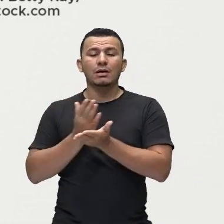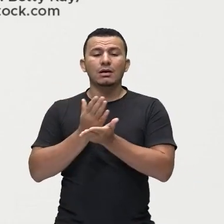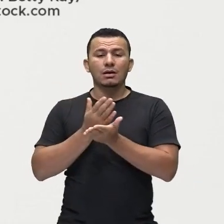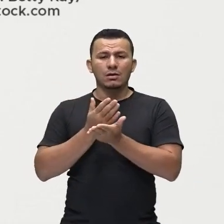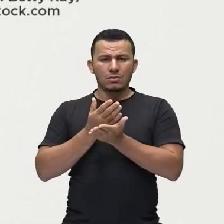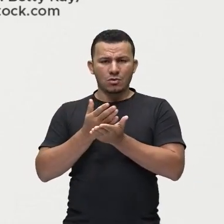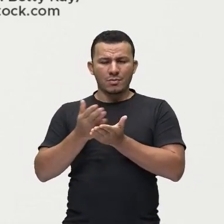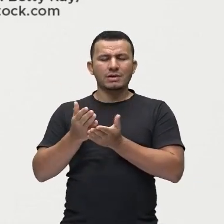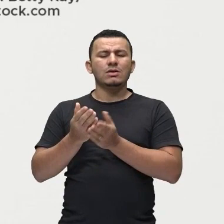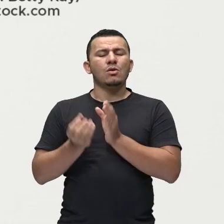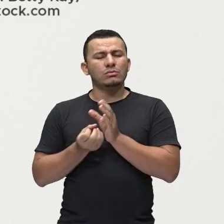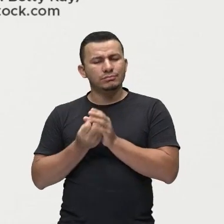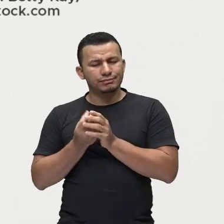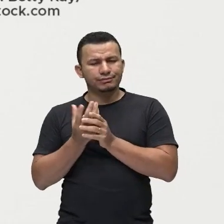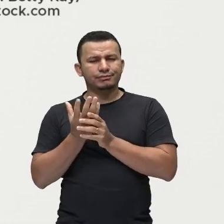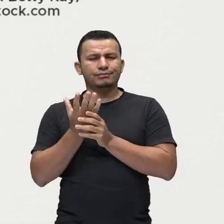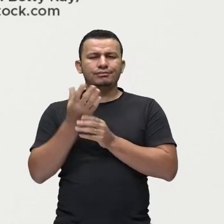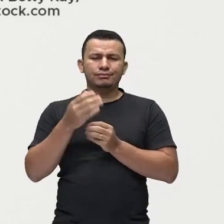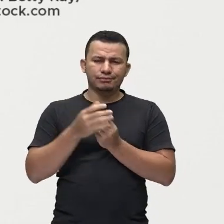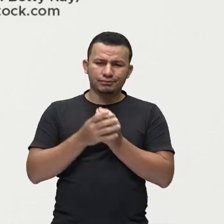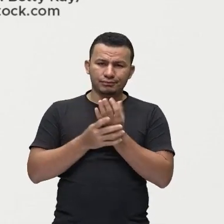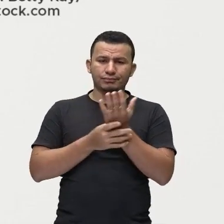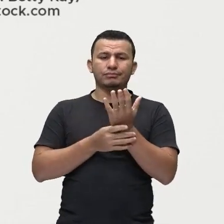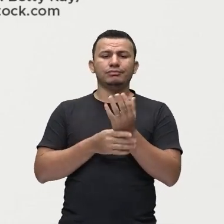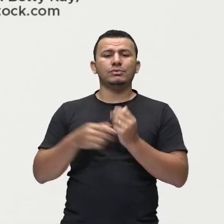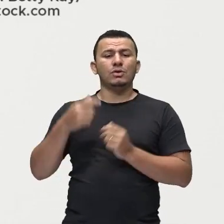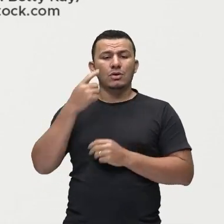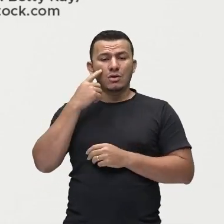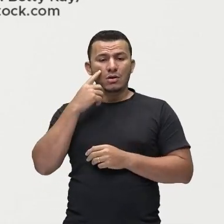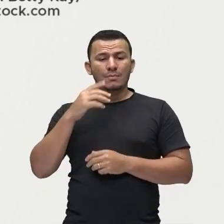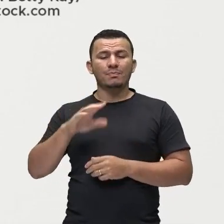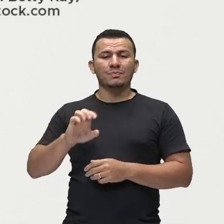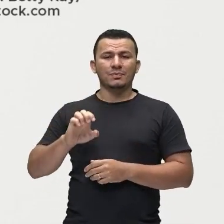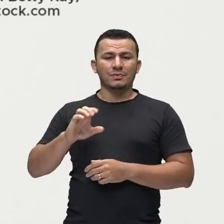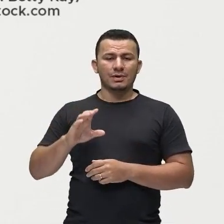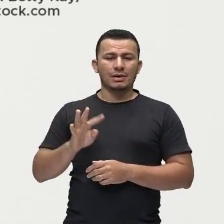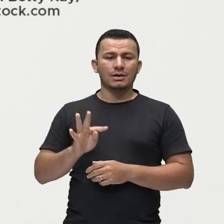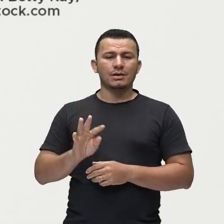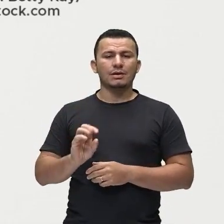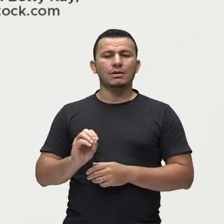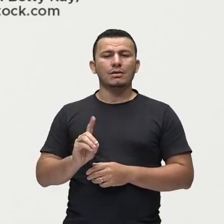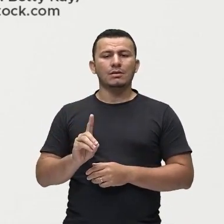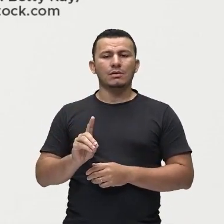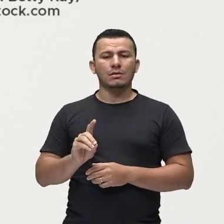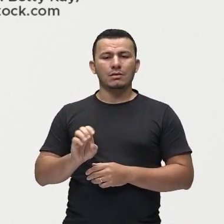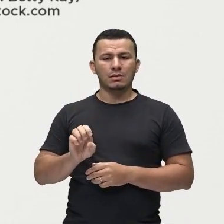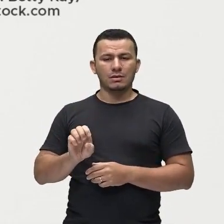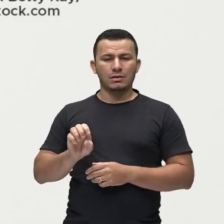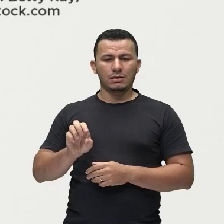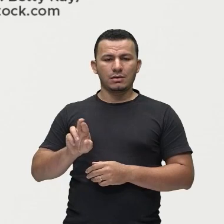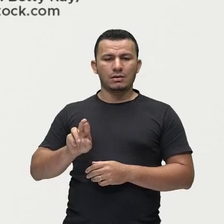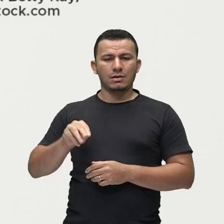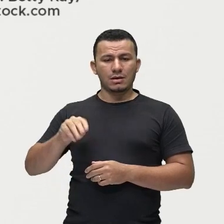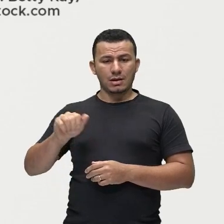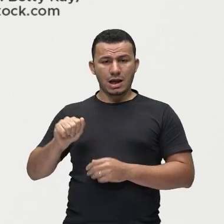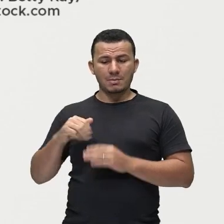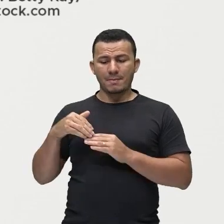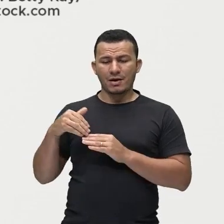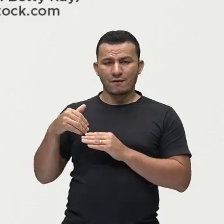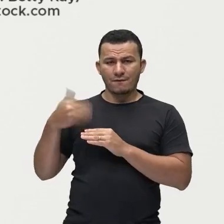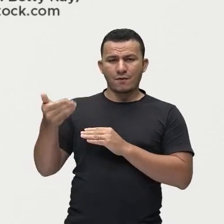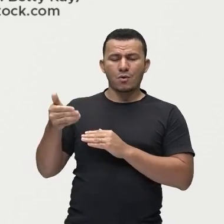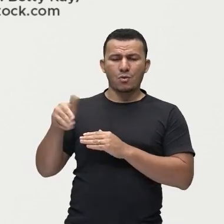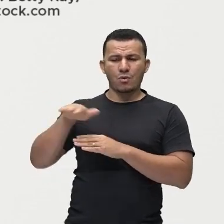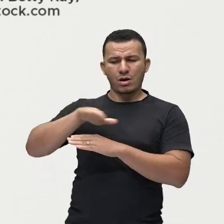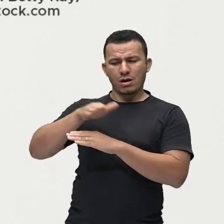ser formados. A gente vê aqui a ectoderma nessa região mais fora aí, né? Mais na